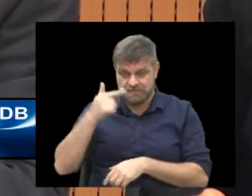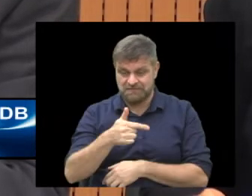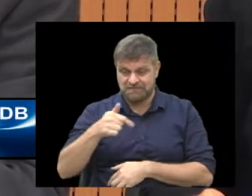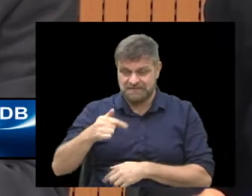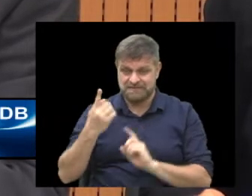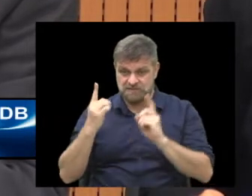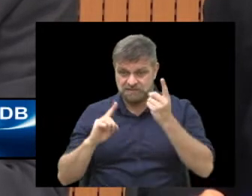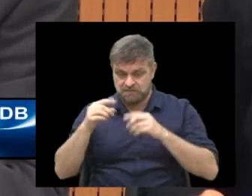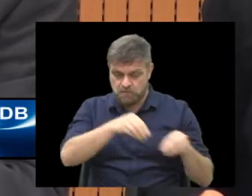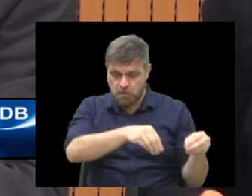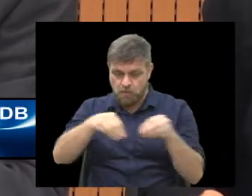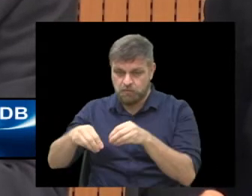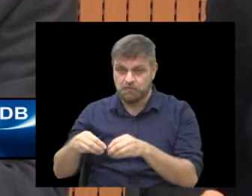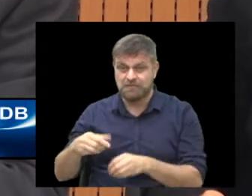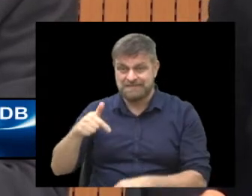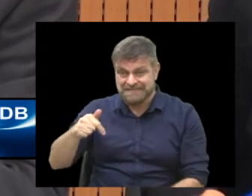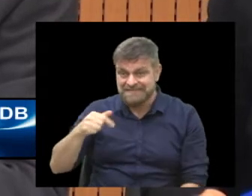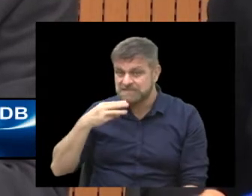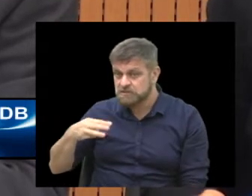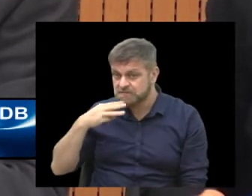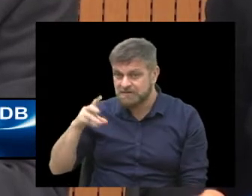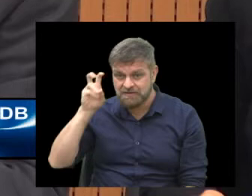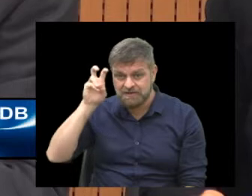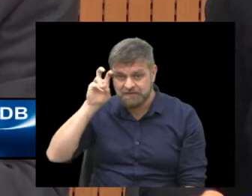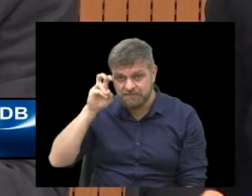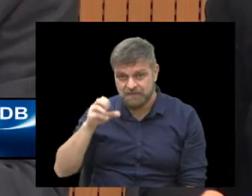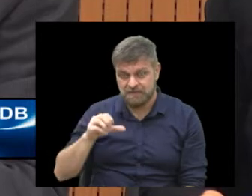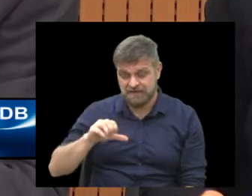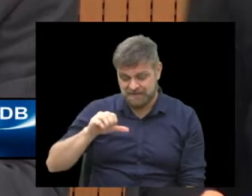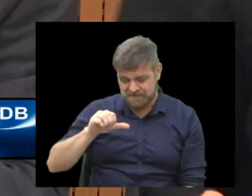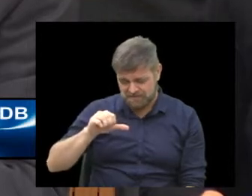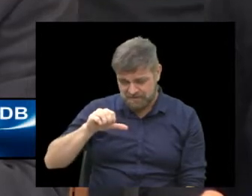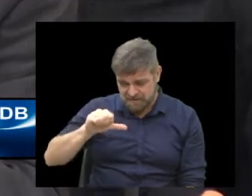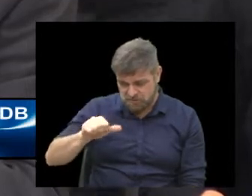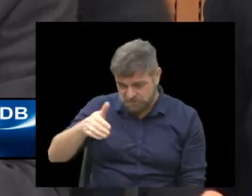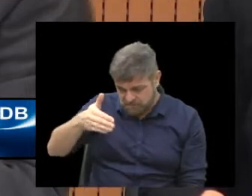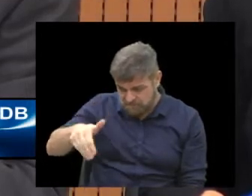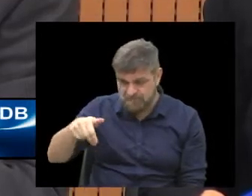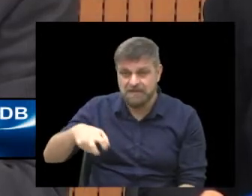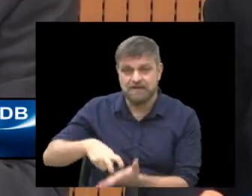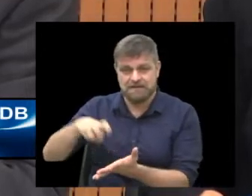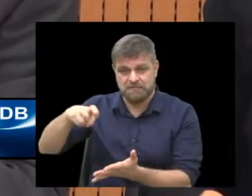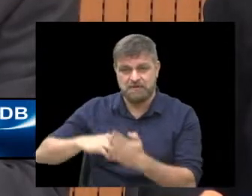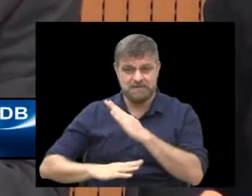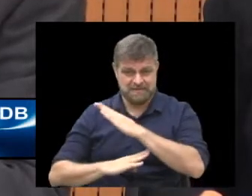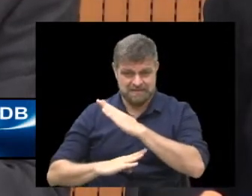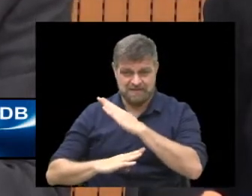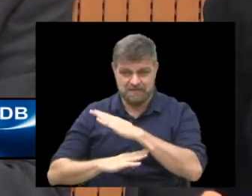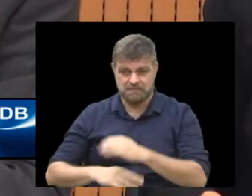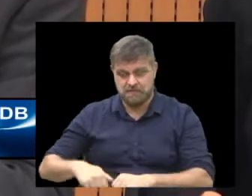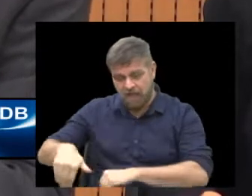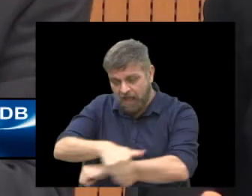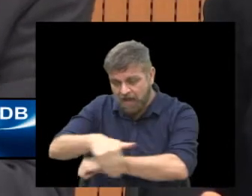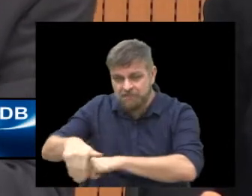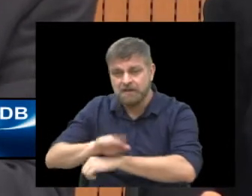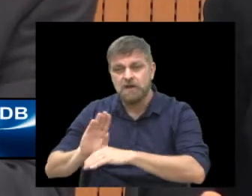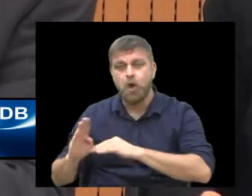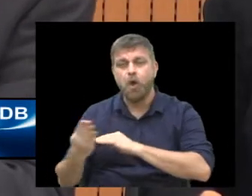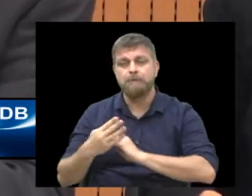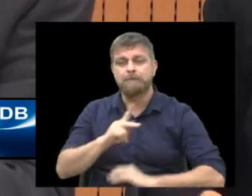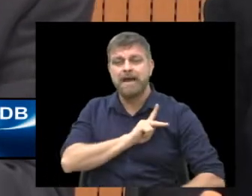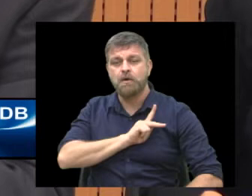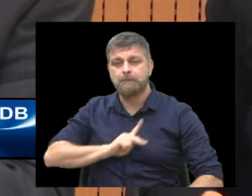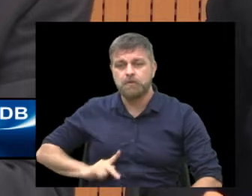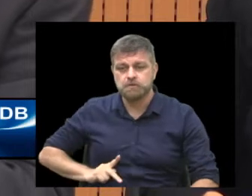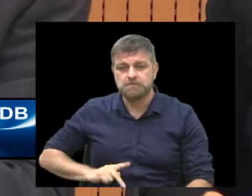2019 para o dia 7 de março de 2019, quinta-feira, às 9h30, no plenário deste Poder Legislativo, localizado na Avenida Engenheiro